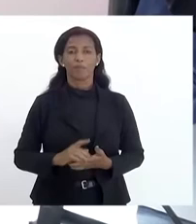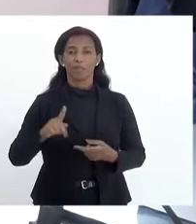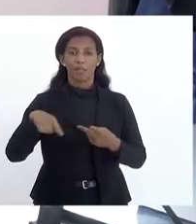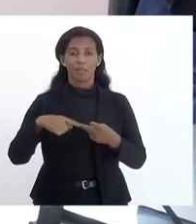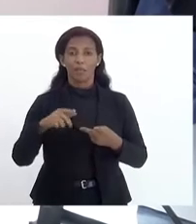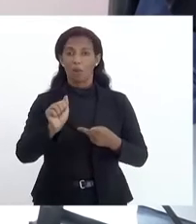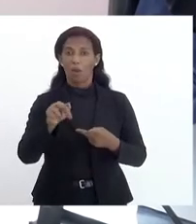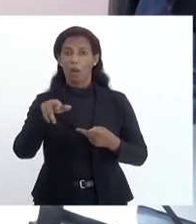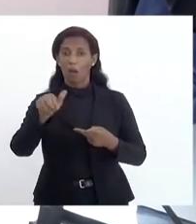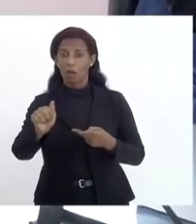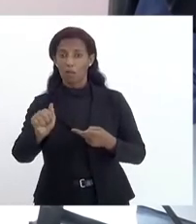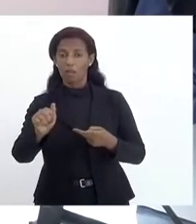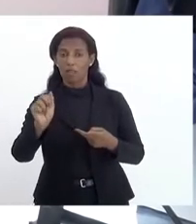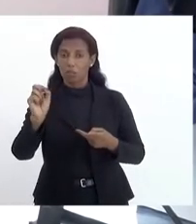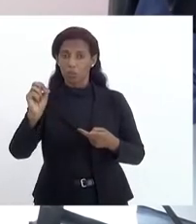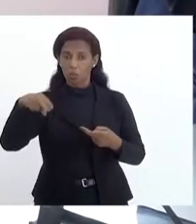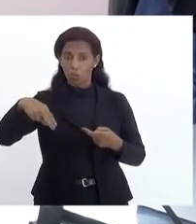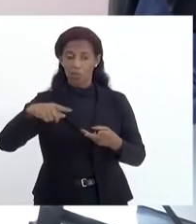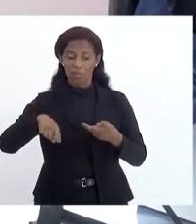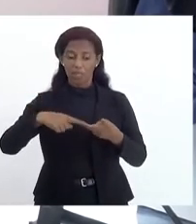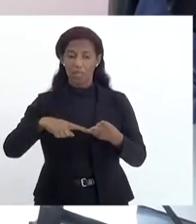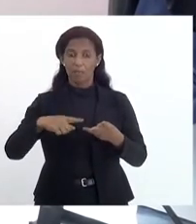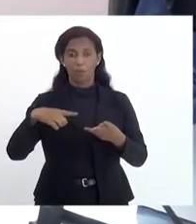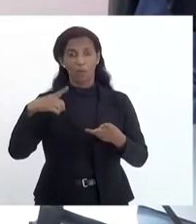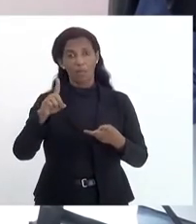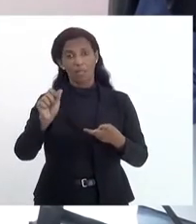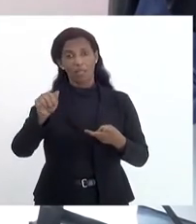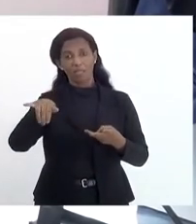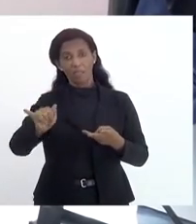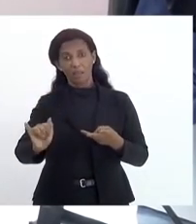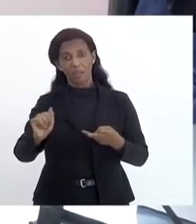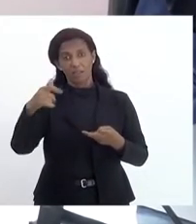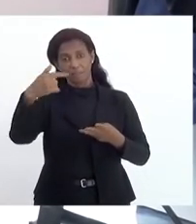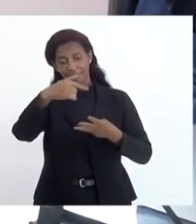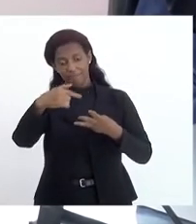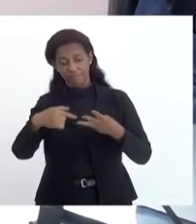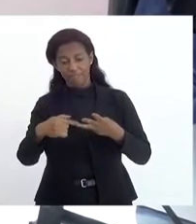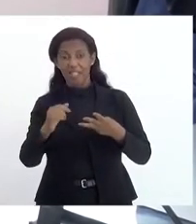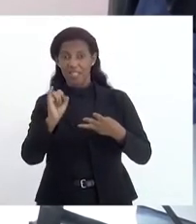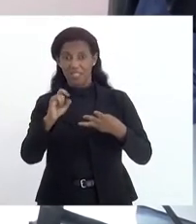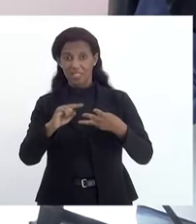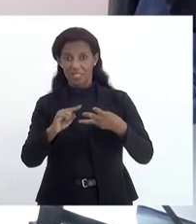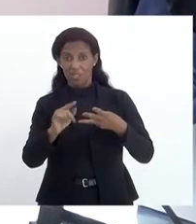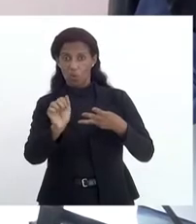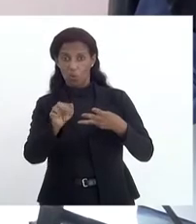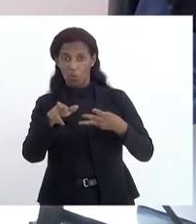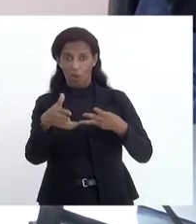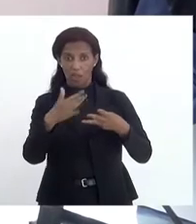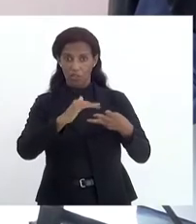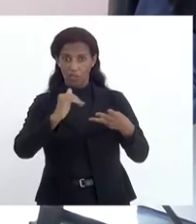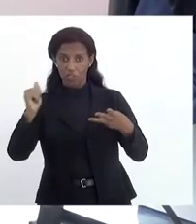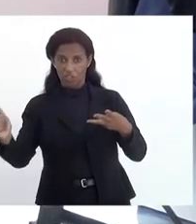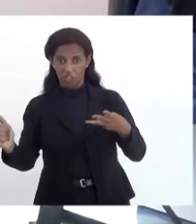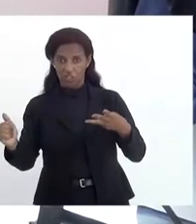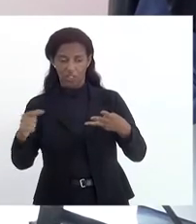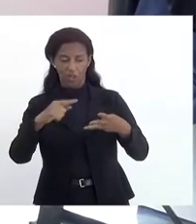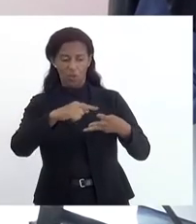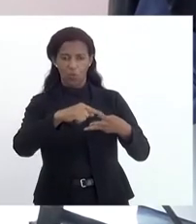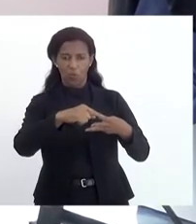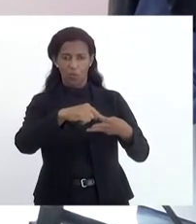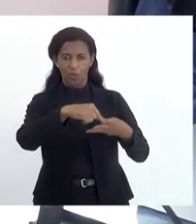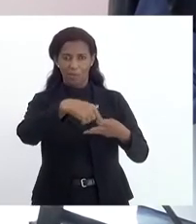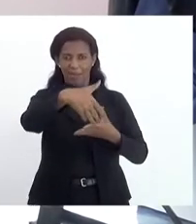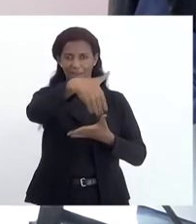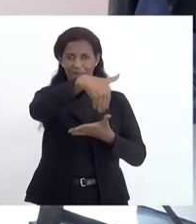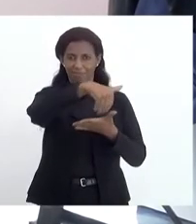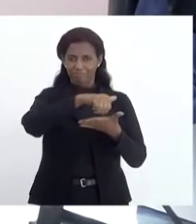e depois tem o da Dani. Tá bom. Tem que fazer uma manobra aqui. Se o Átila retirasse, o da Marta podia ser anexado com